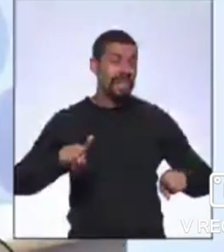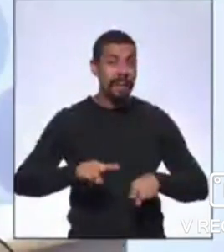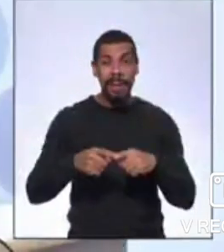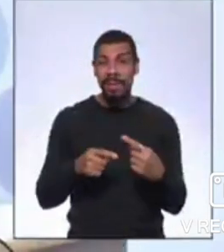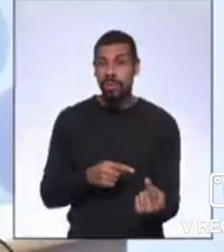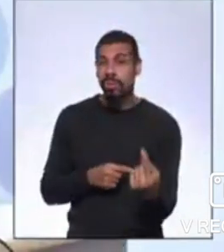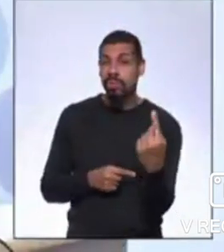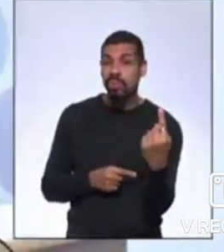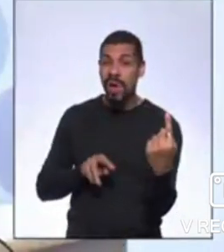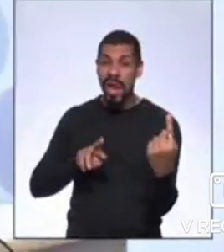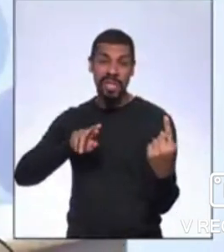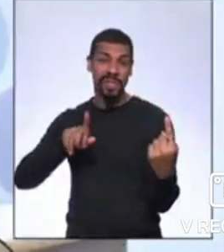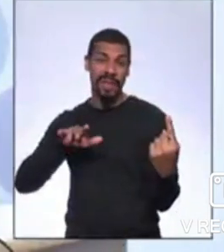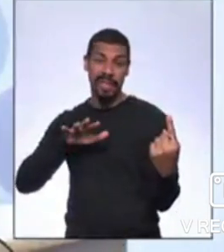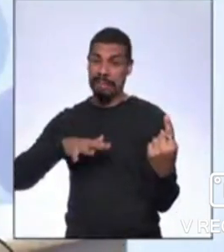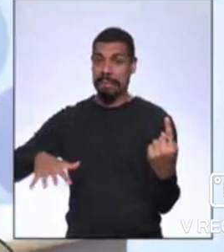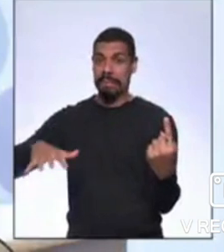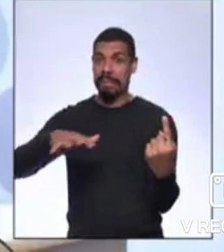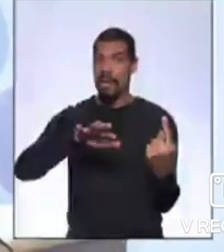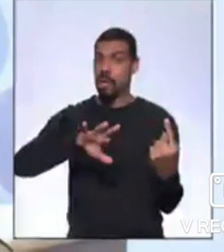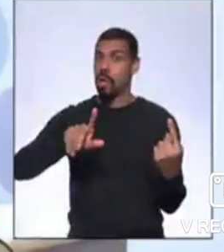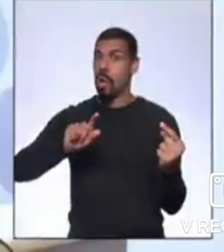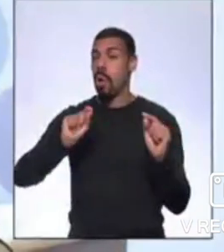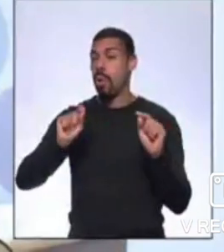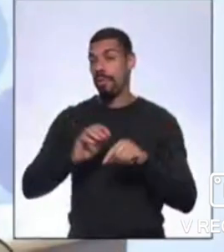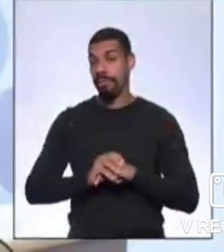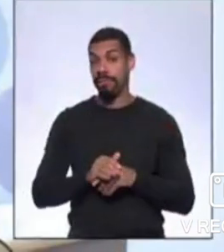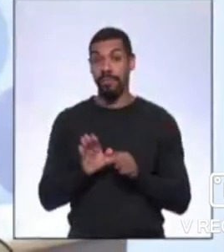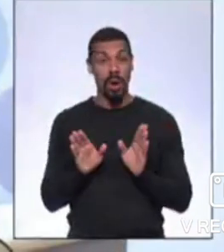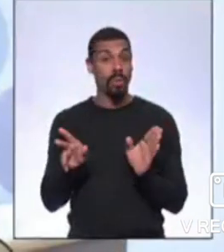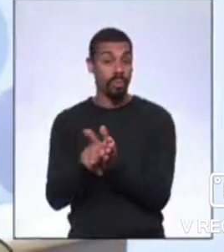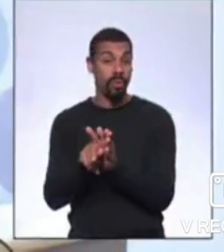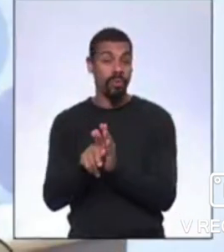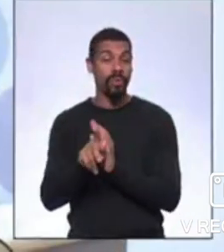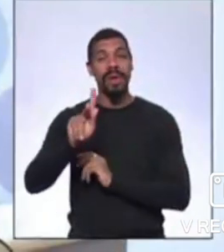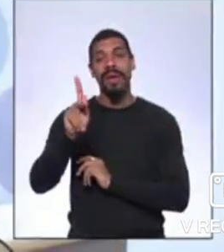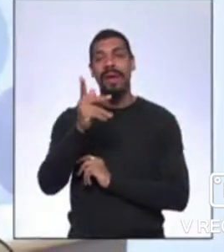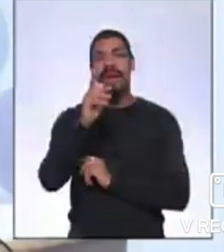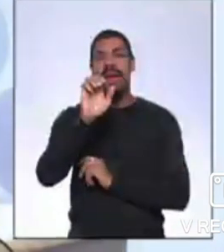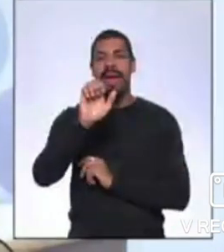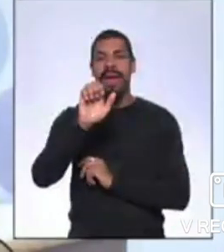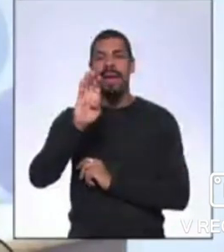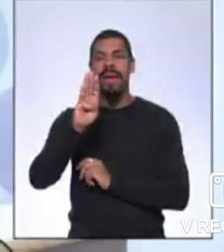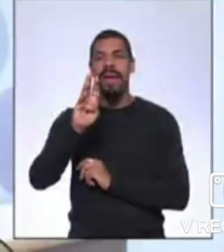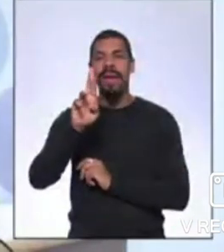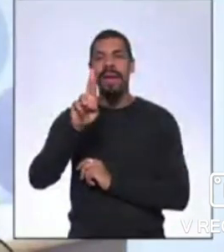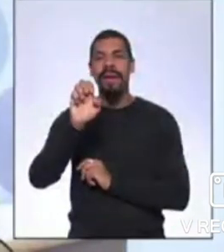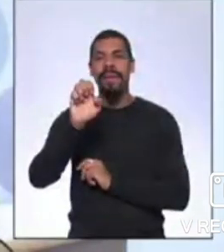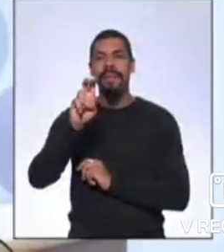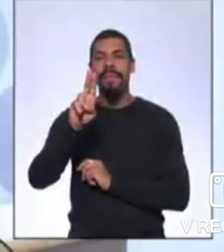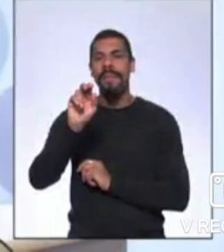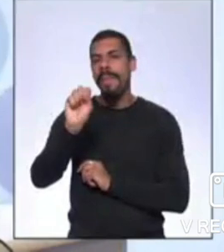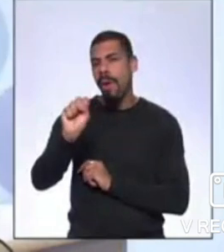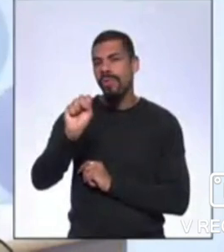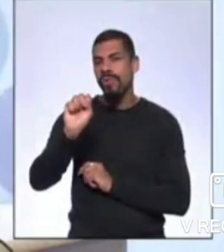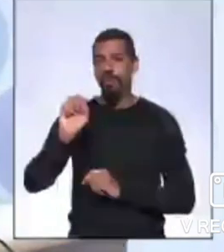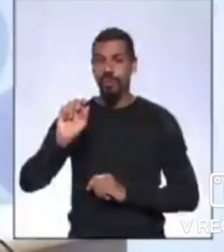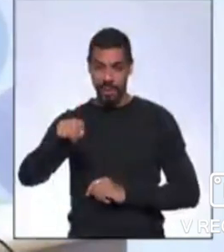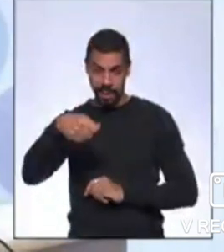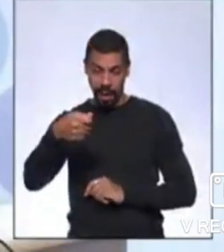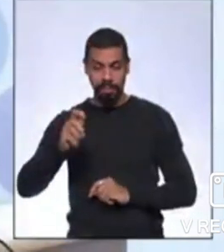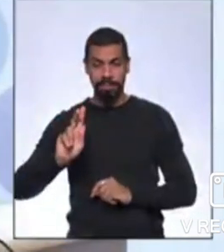deles era mais diferente do que os outros, né? Que eram justamente os hebreus, né? Então, nós vamos colocar aí na tela para vocês algumas